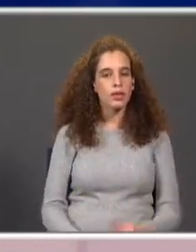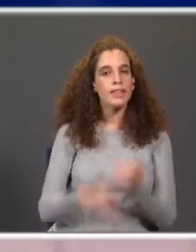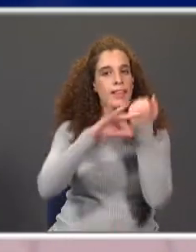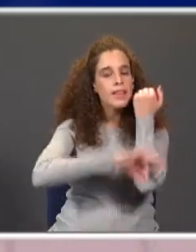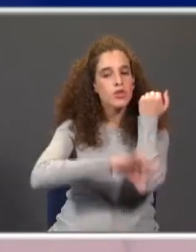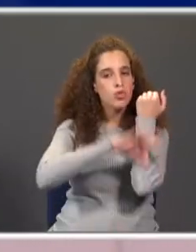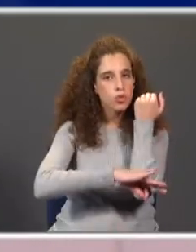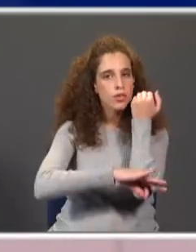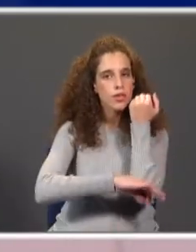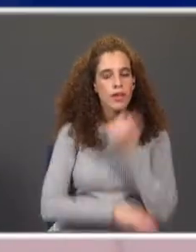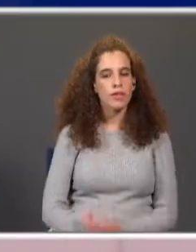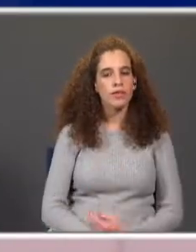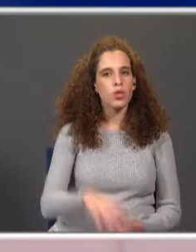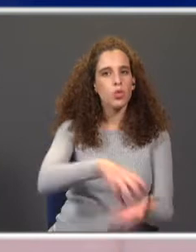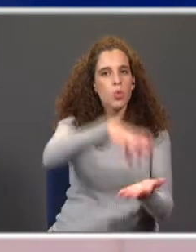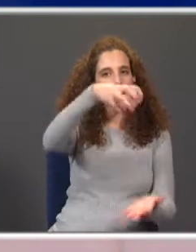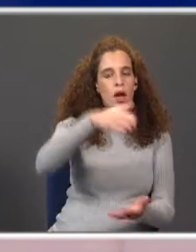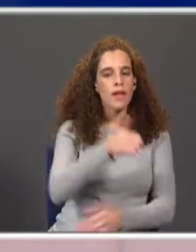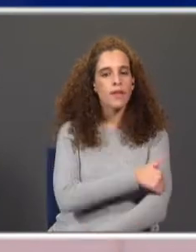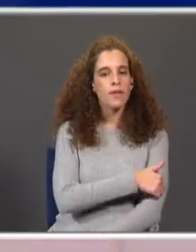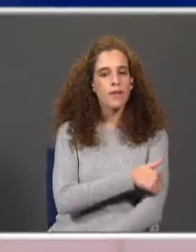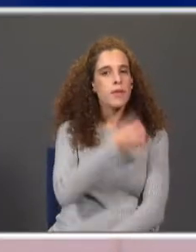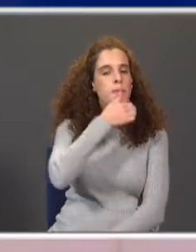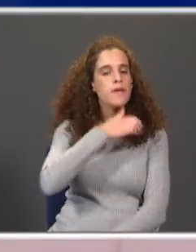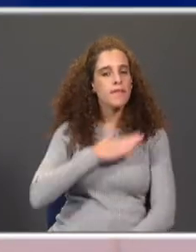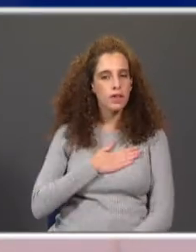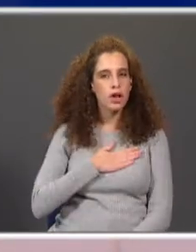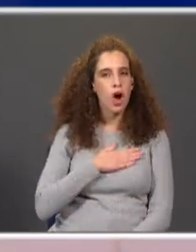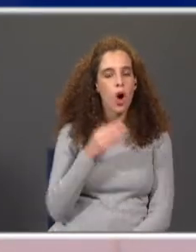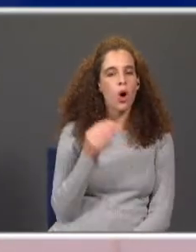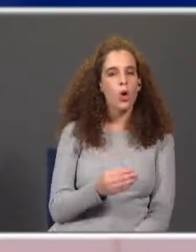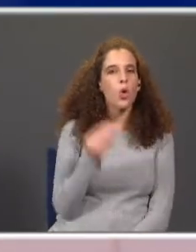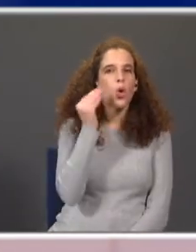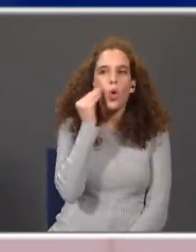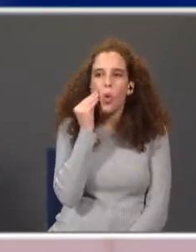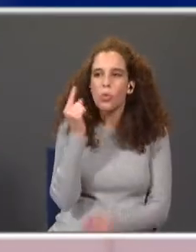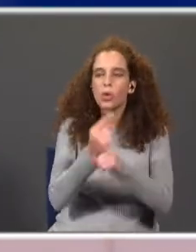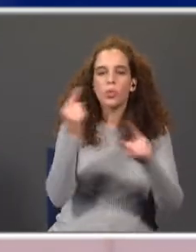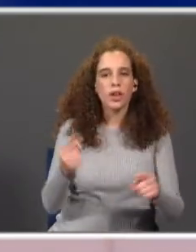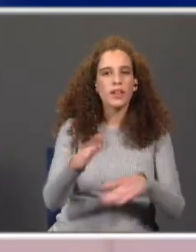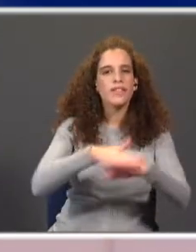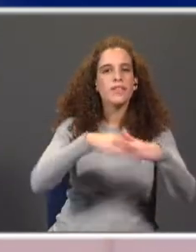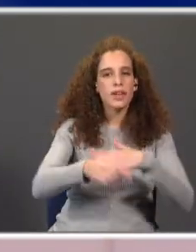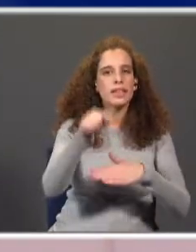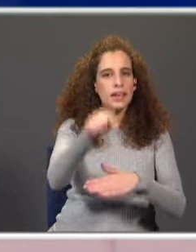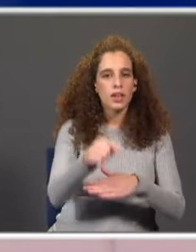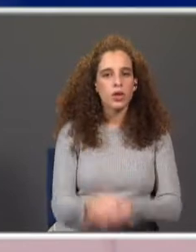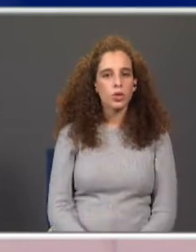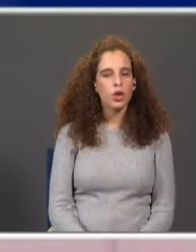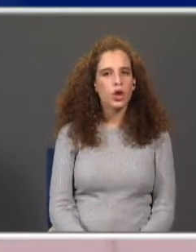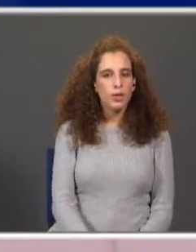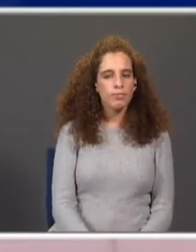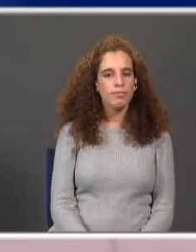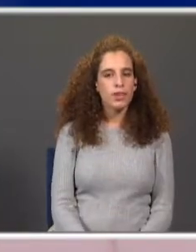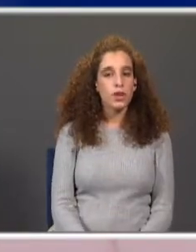mostra como e porquê se fez aquele mural. E o que é que consta daquele mural? Acompanha o